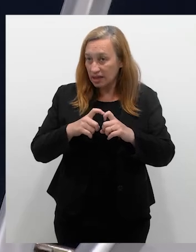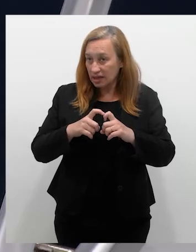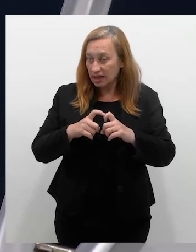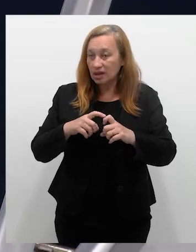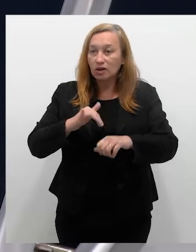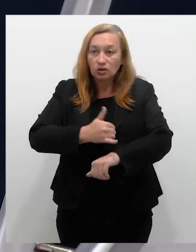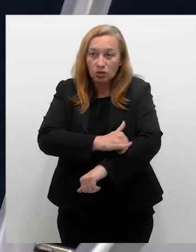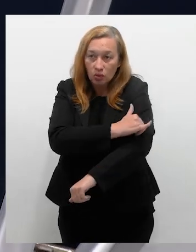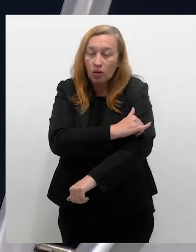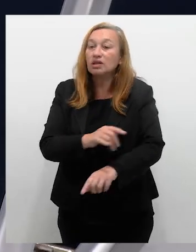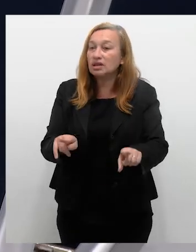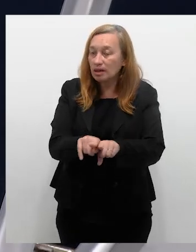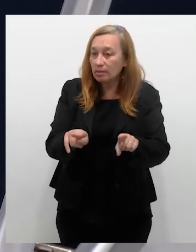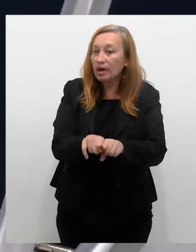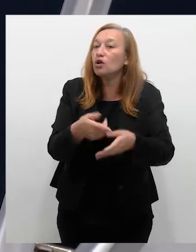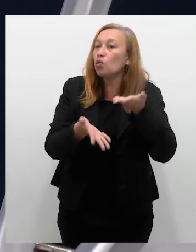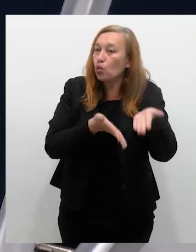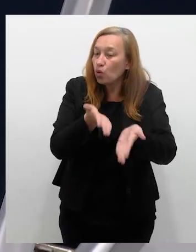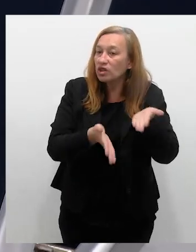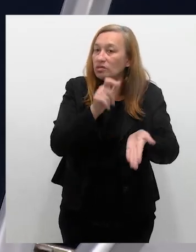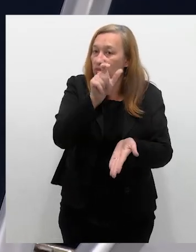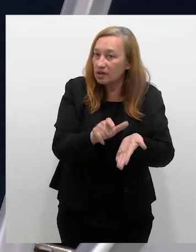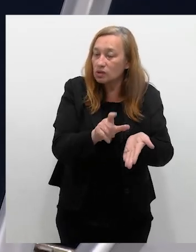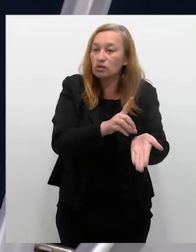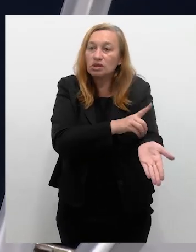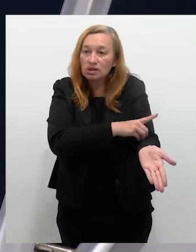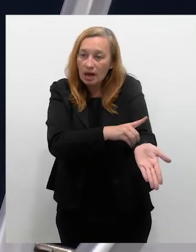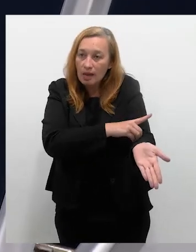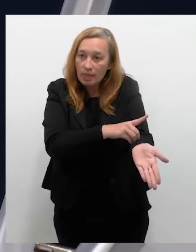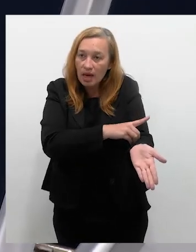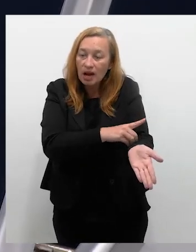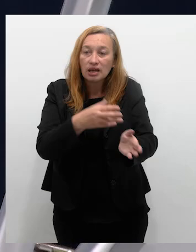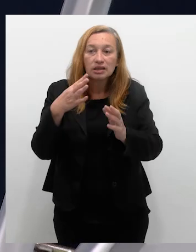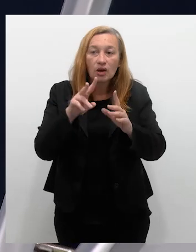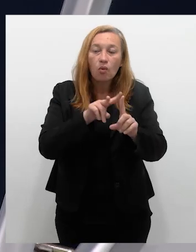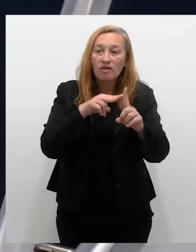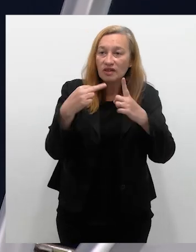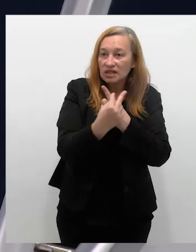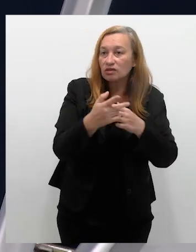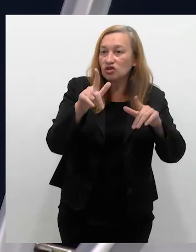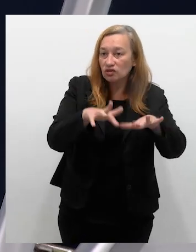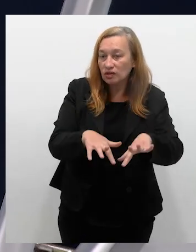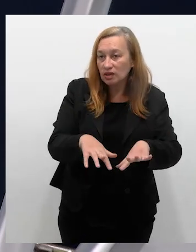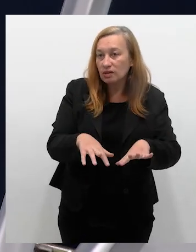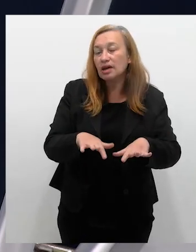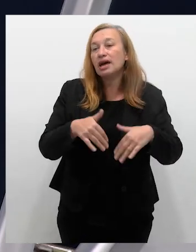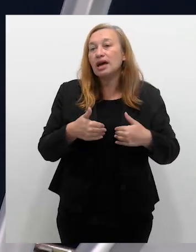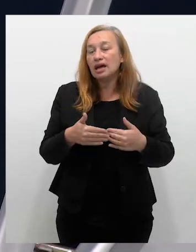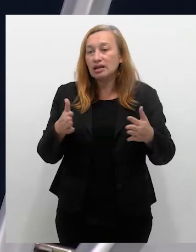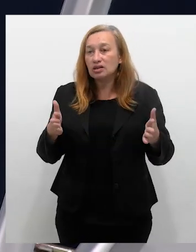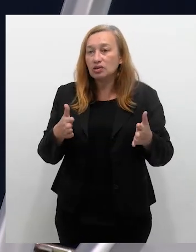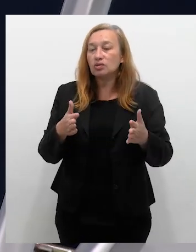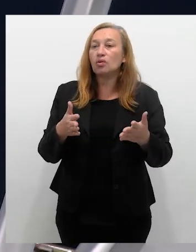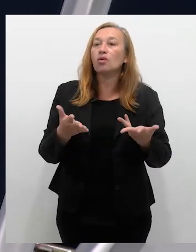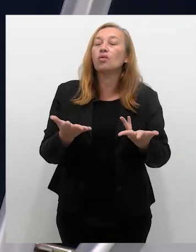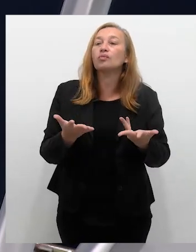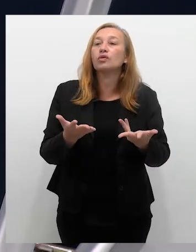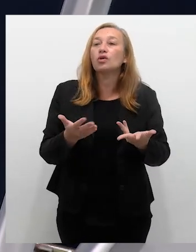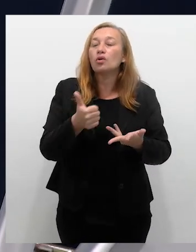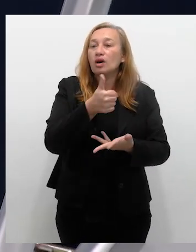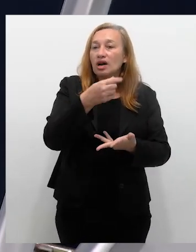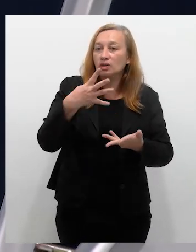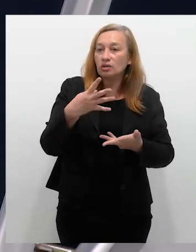também é diabética. Então, ela tem uma visão diferente, porque ela abriu o quadro de diabetes com 14 anos. Então, é